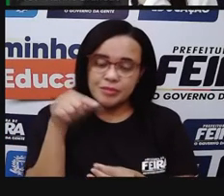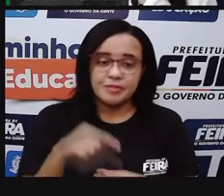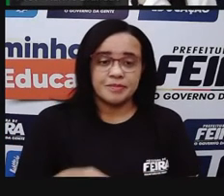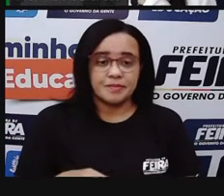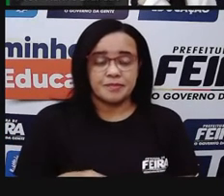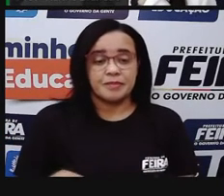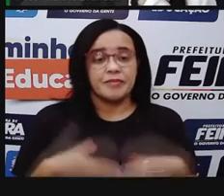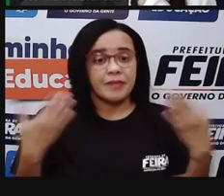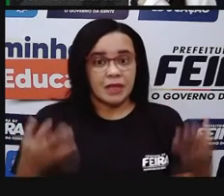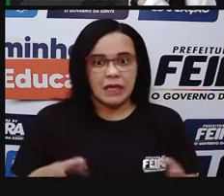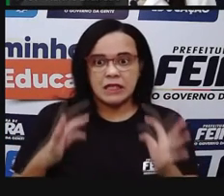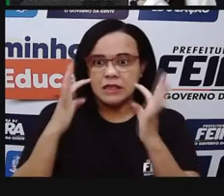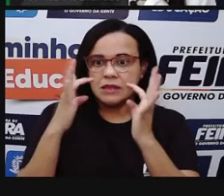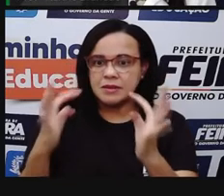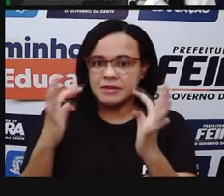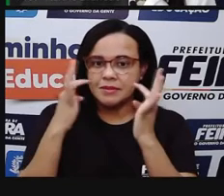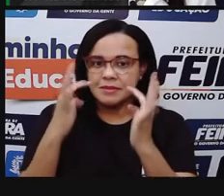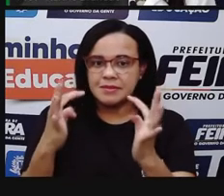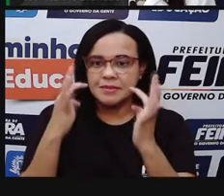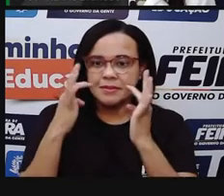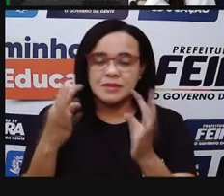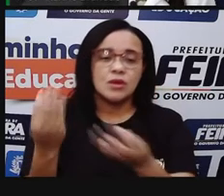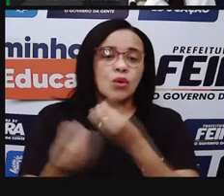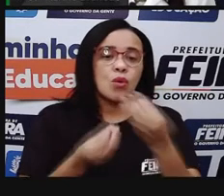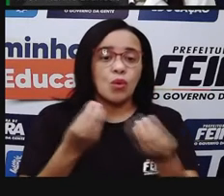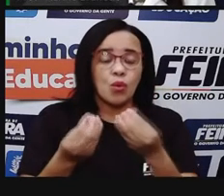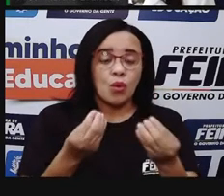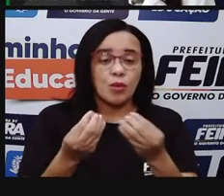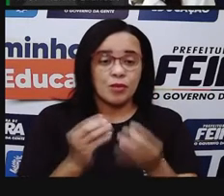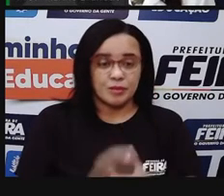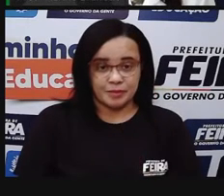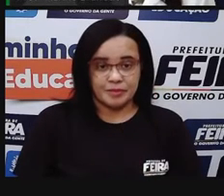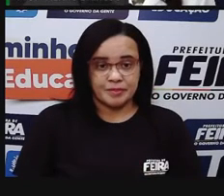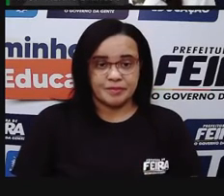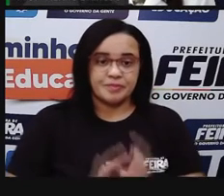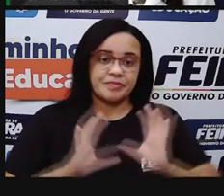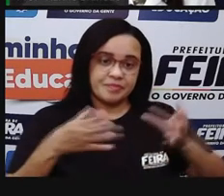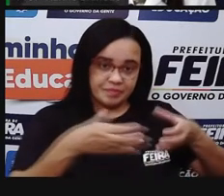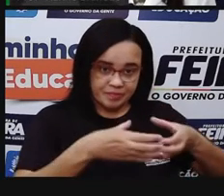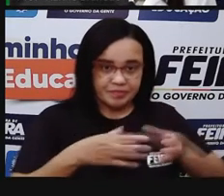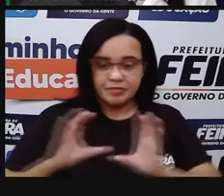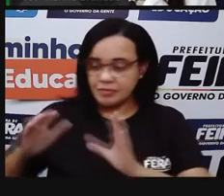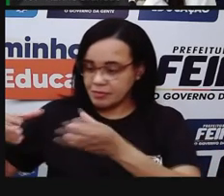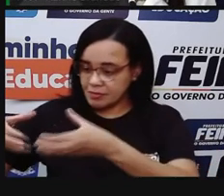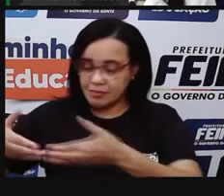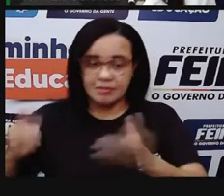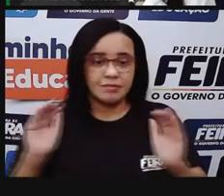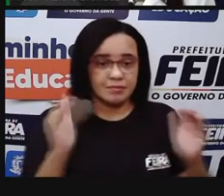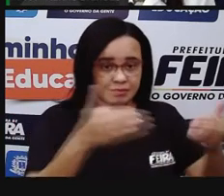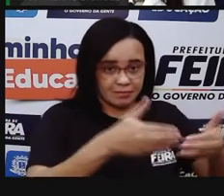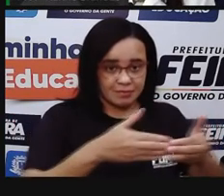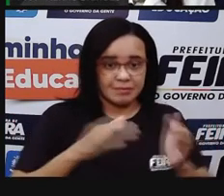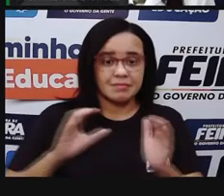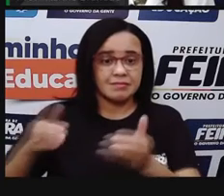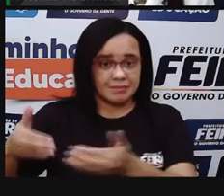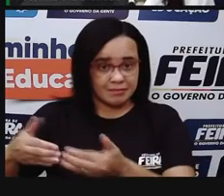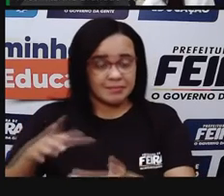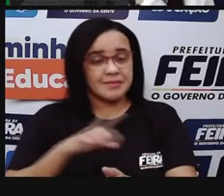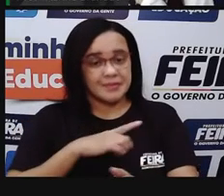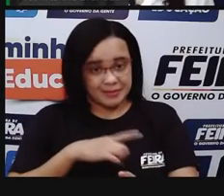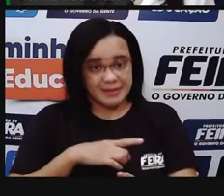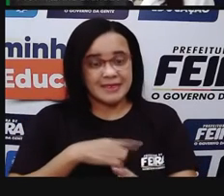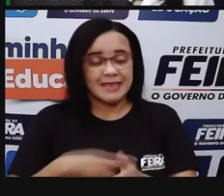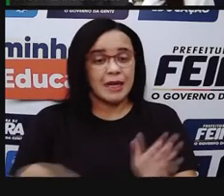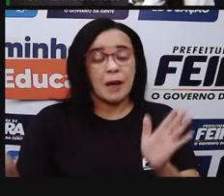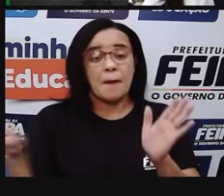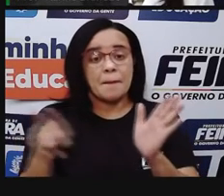observa? Existe uma classificação biológica do ser humano, certo? Essa classificação biológica